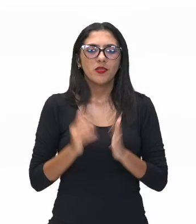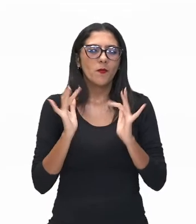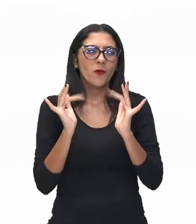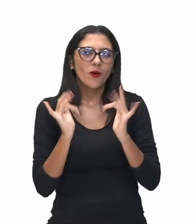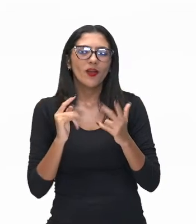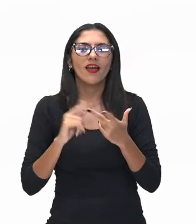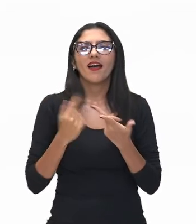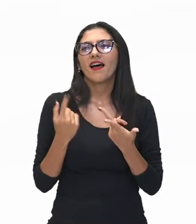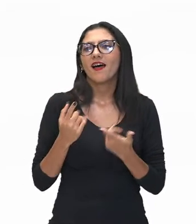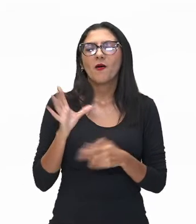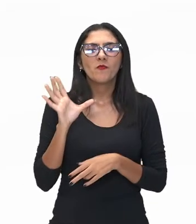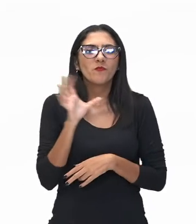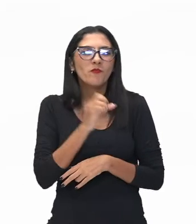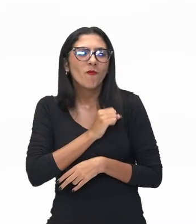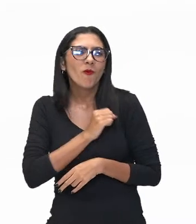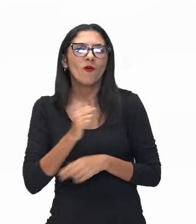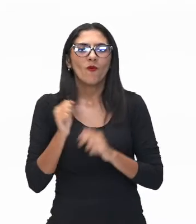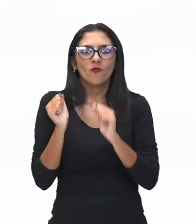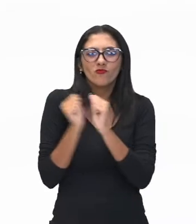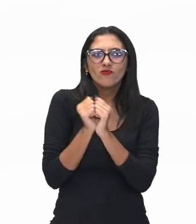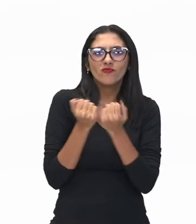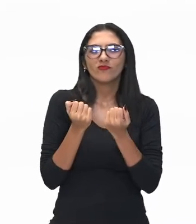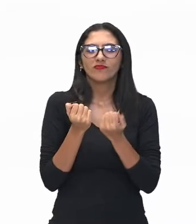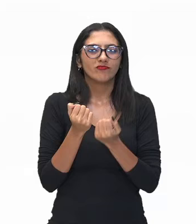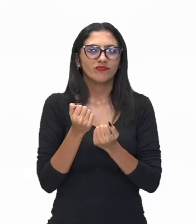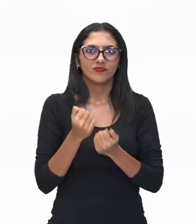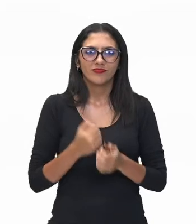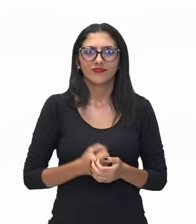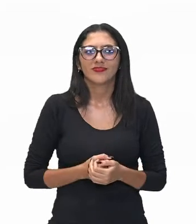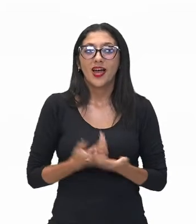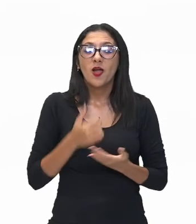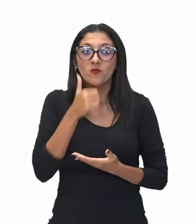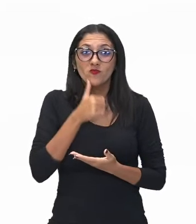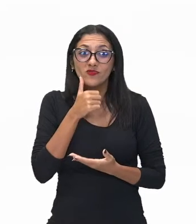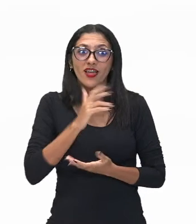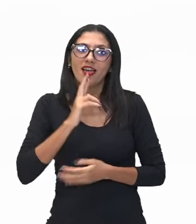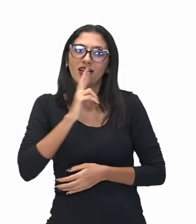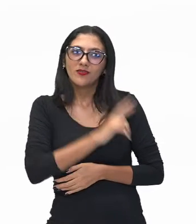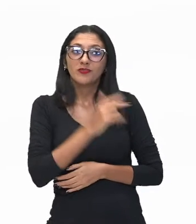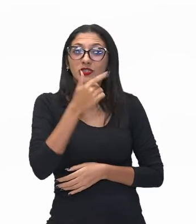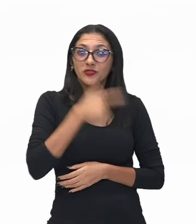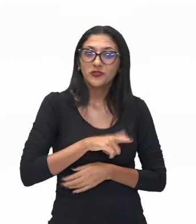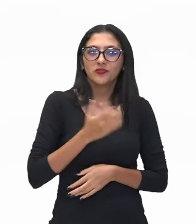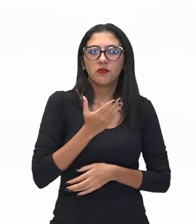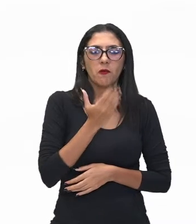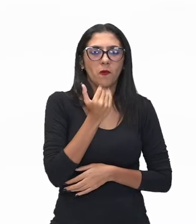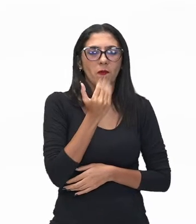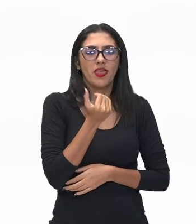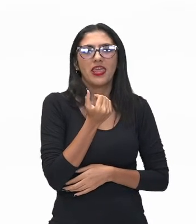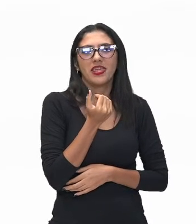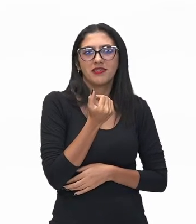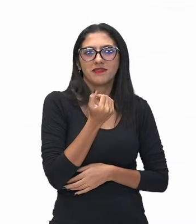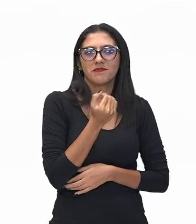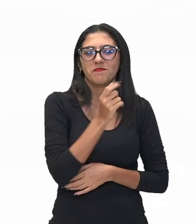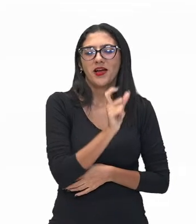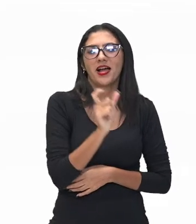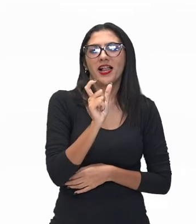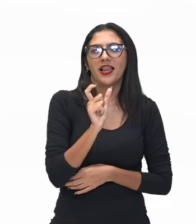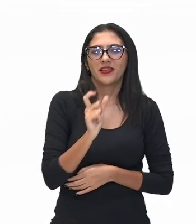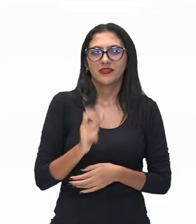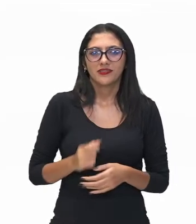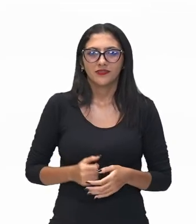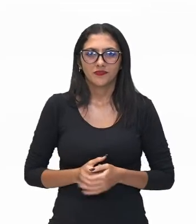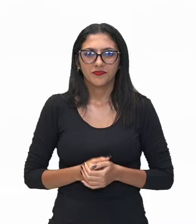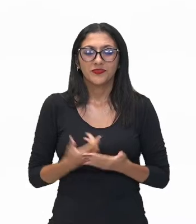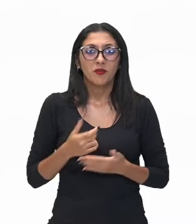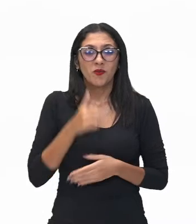estar agarradinho, uma coisa assim. Aí ela diz comer. Aí acabou, né? Então ela